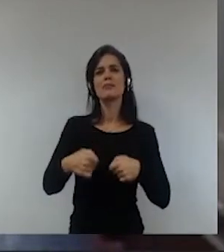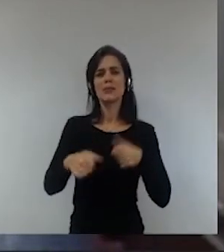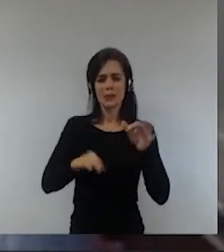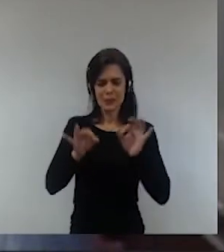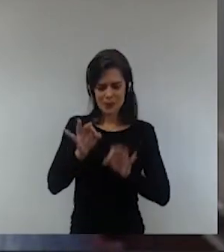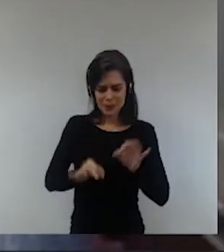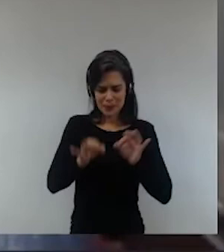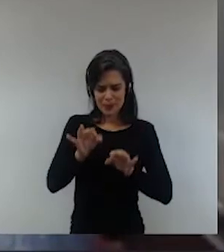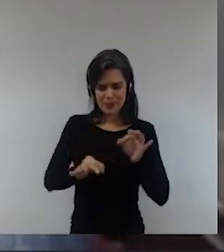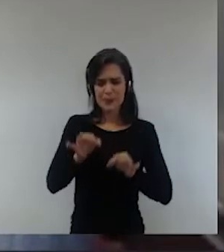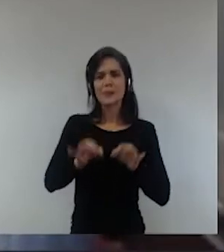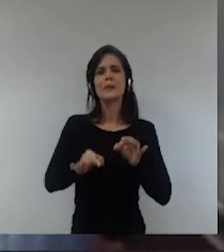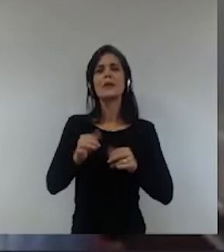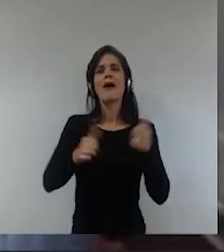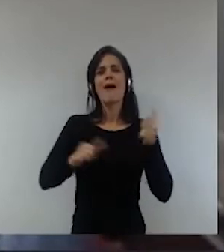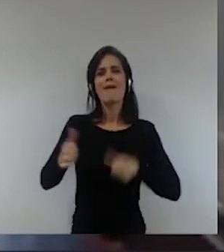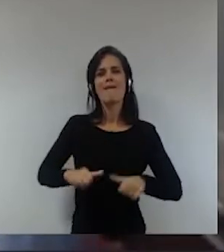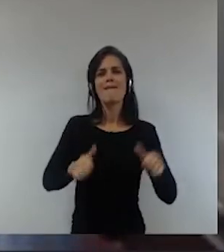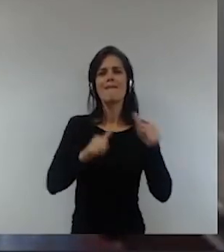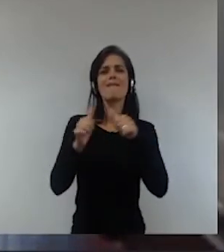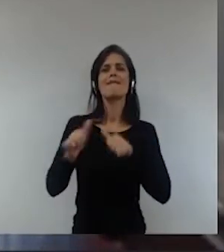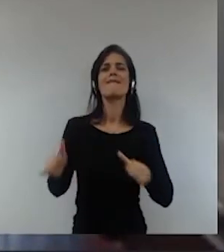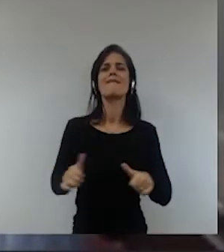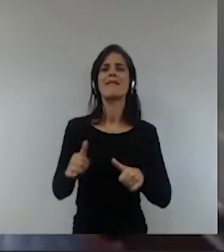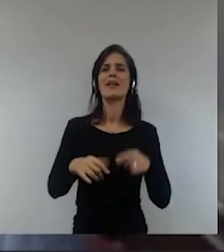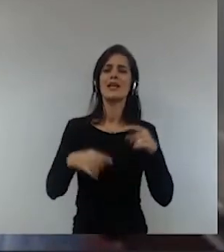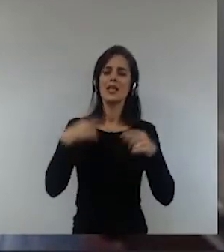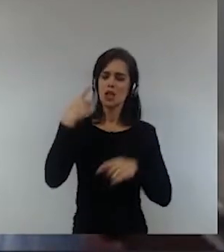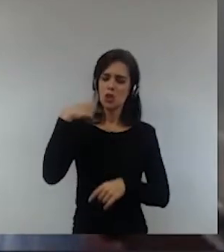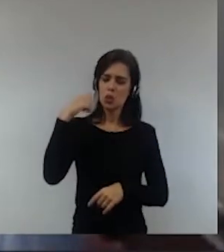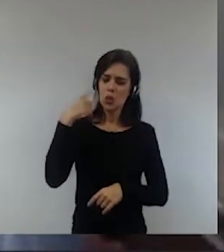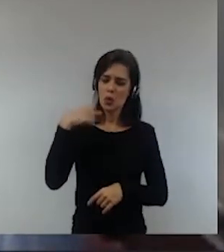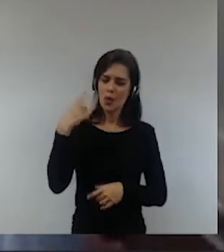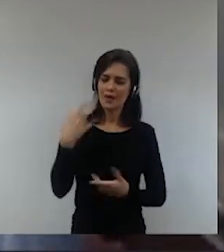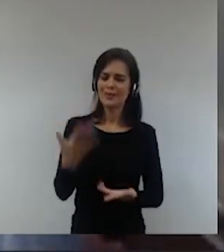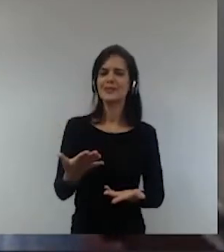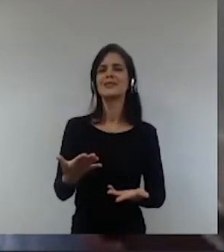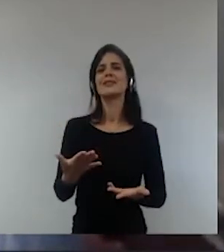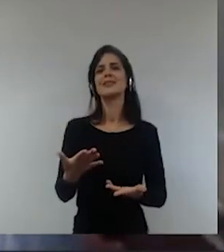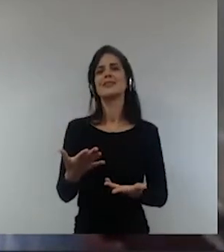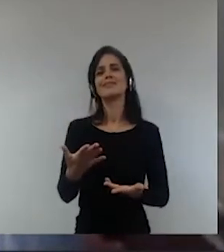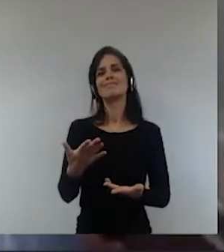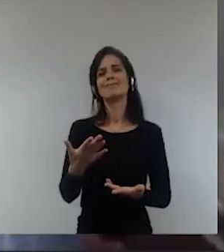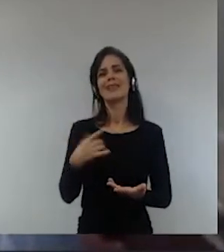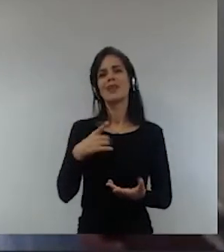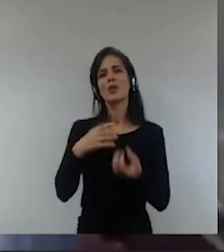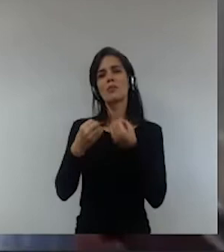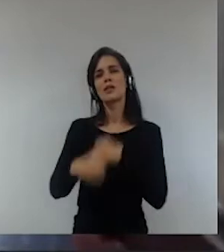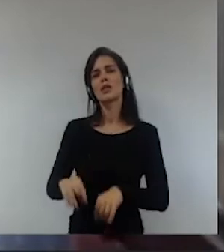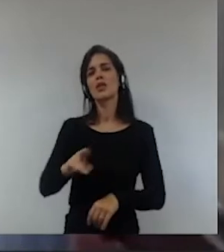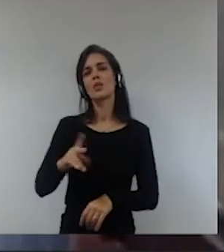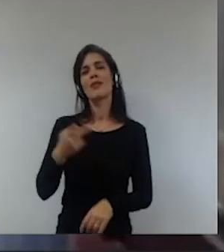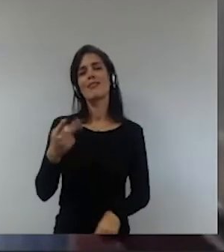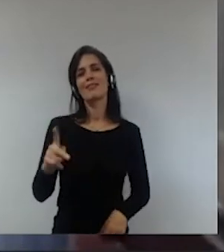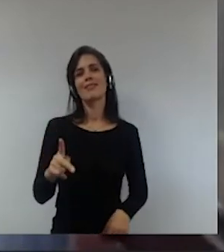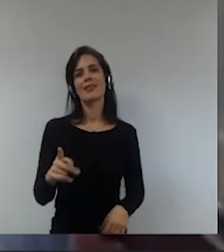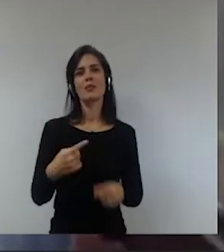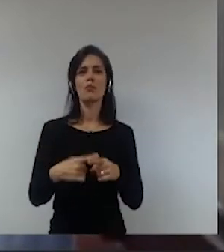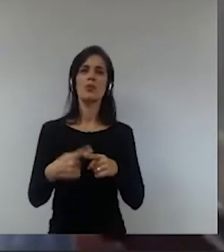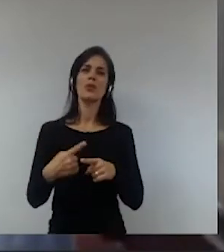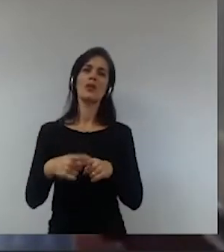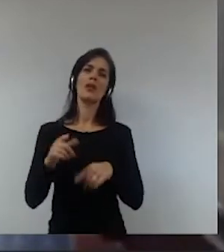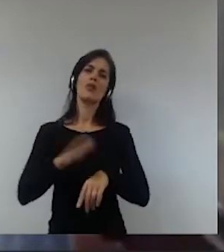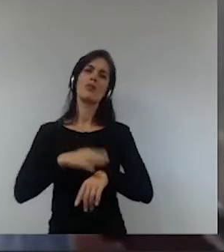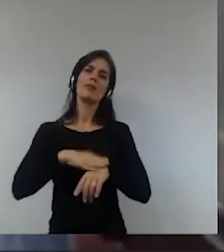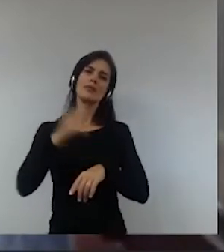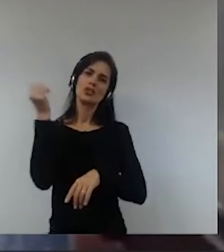dificuldades devem ser ali trazidas para que os advogados não tenham um ônus que não é deles, na verdade, de uma dificuldade a mais